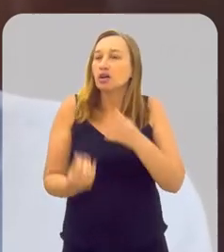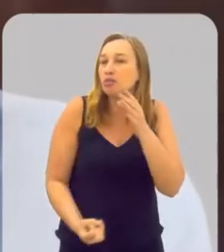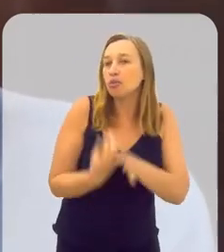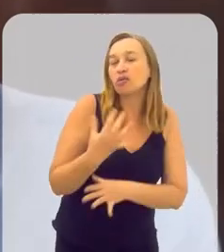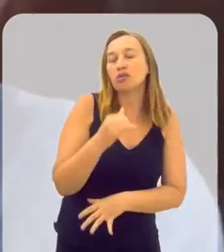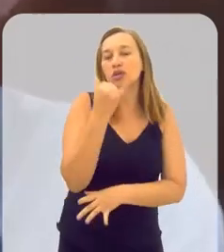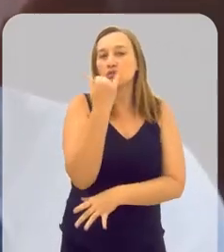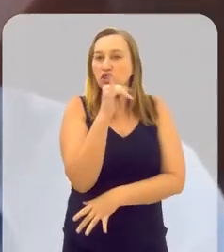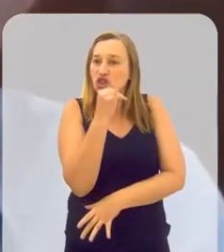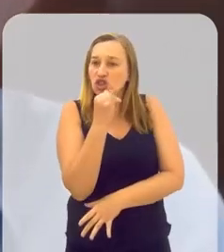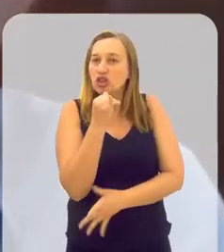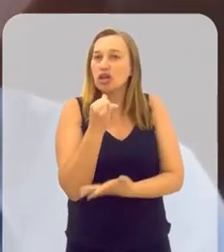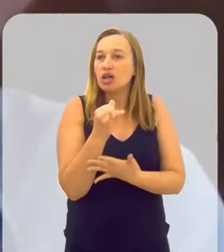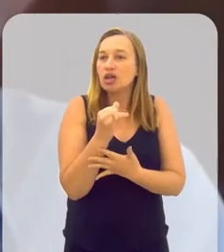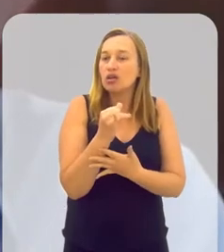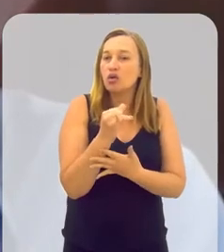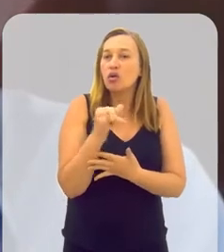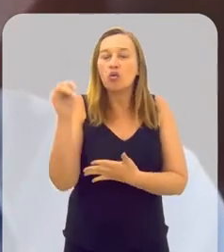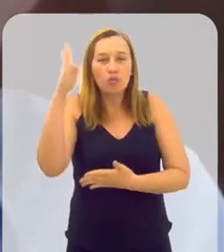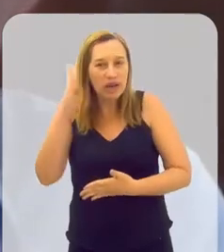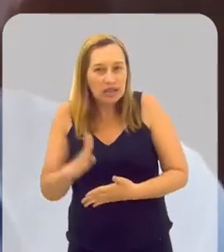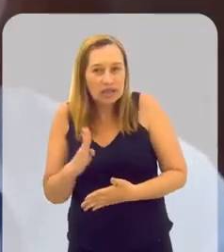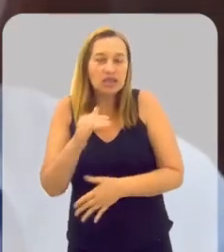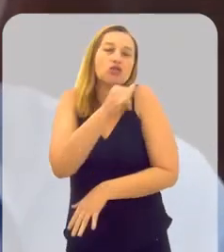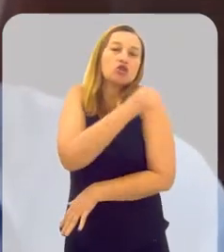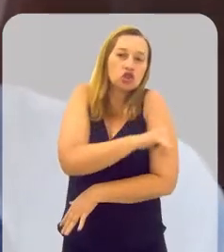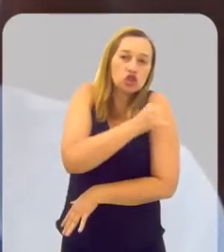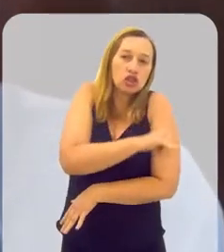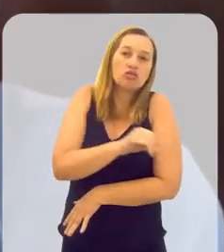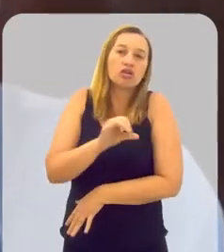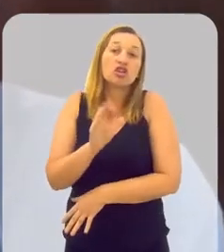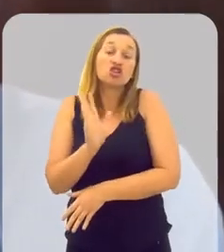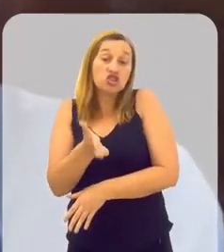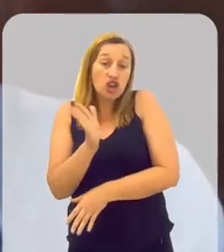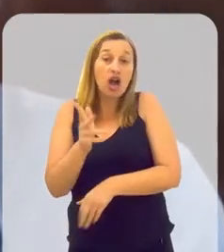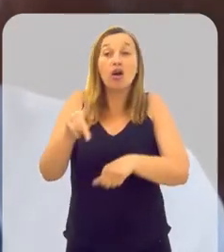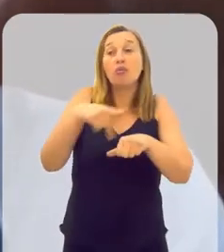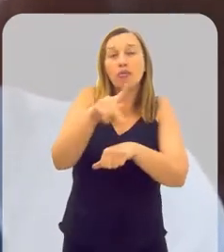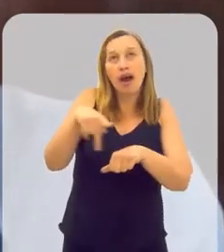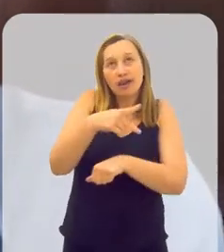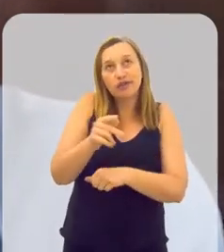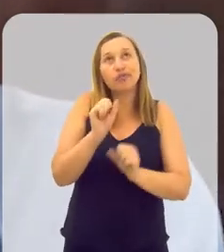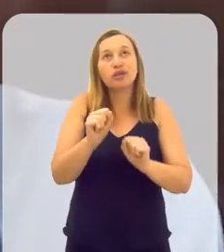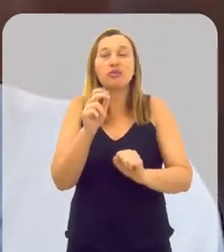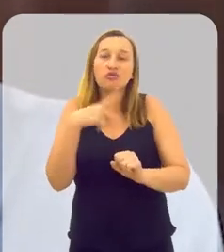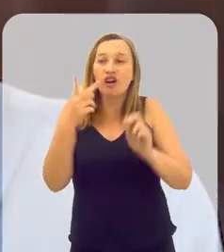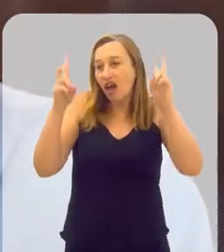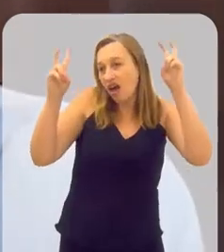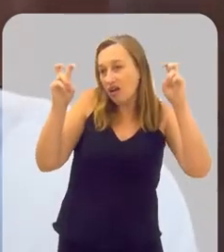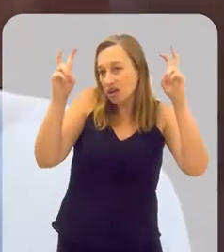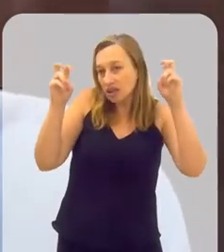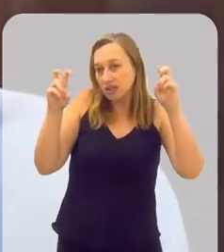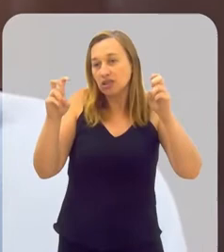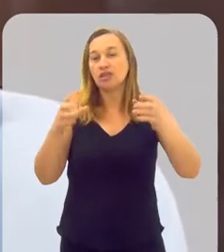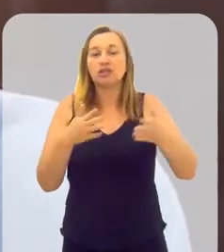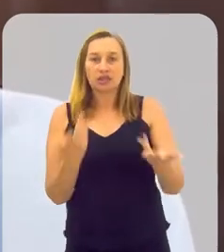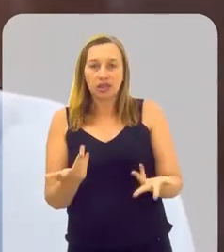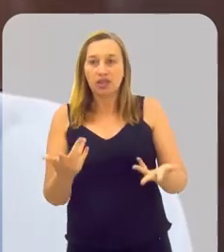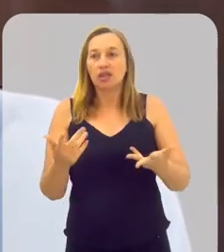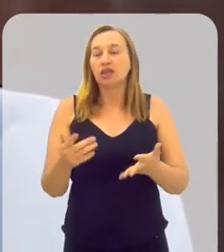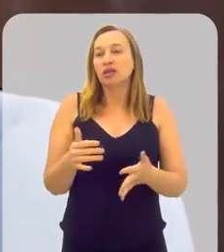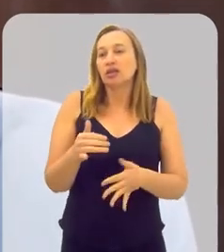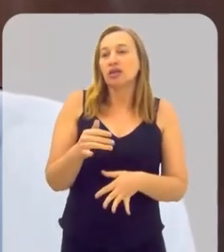de transição energética, o Brasil, o Rio de Janeiro em si, ele já é um país, vamos dizer assim, entre aspas,